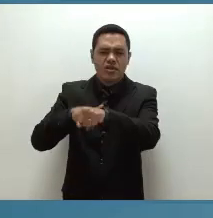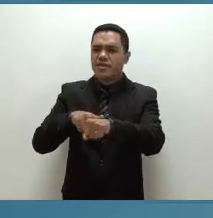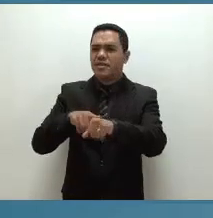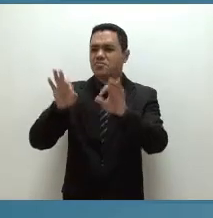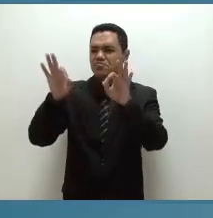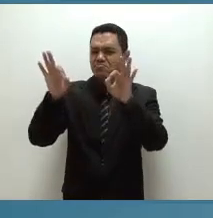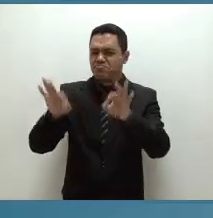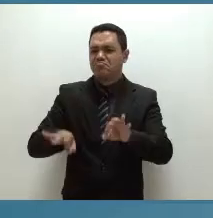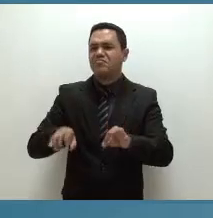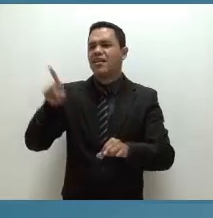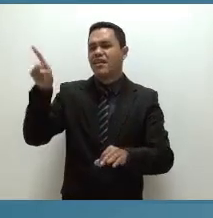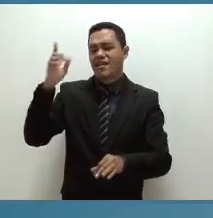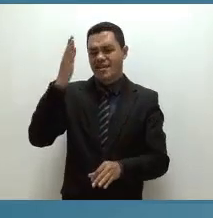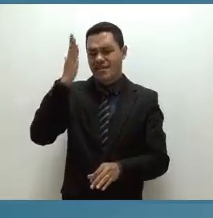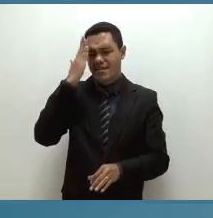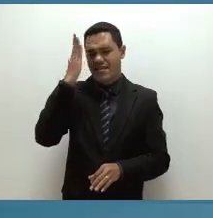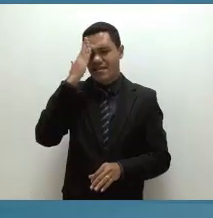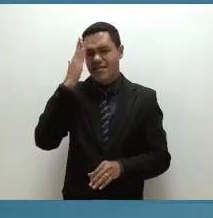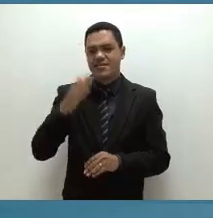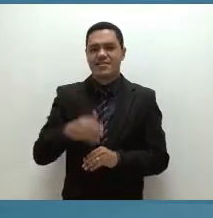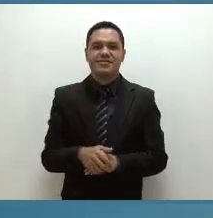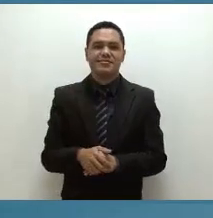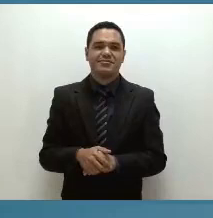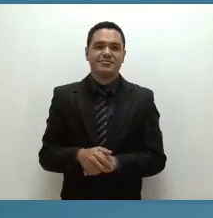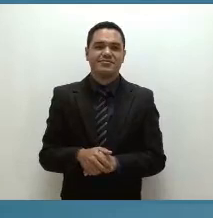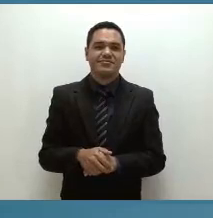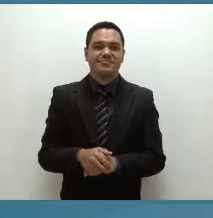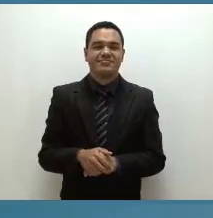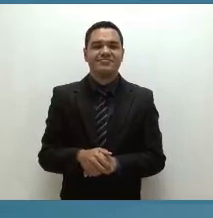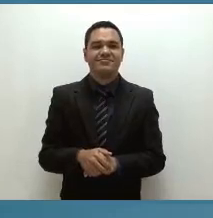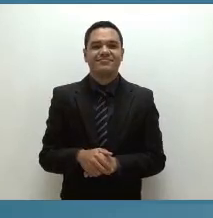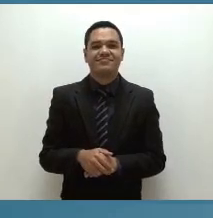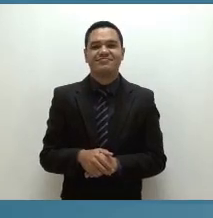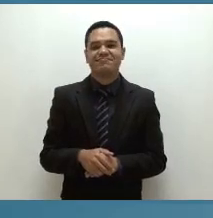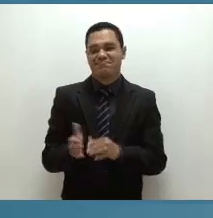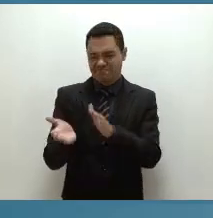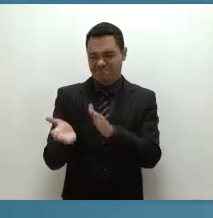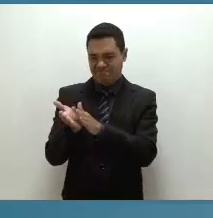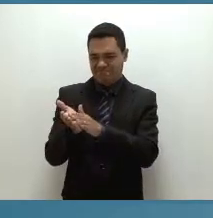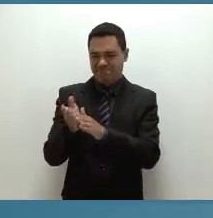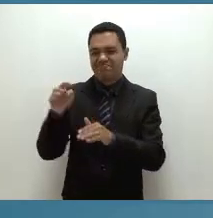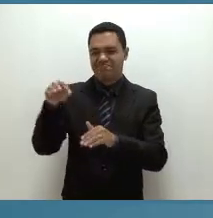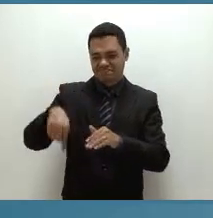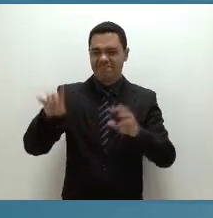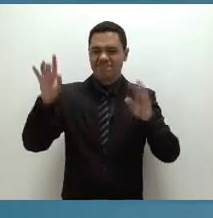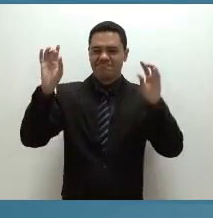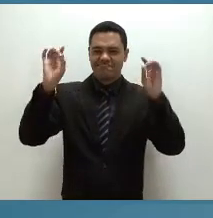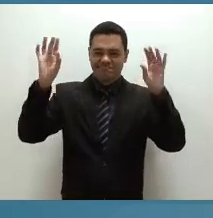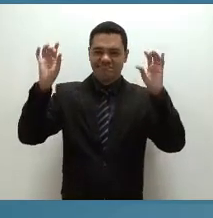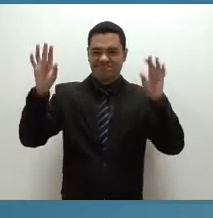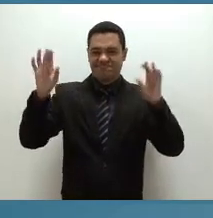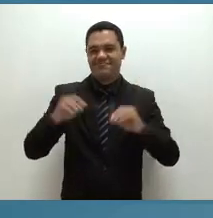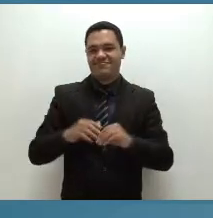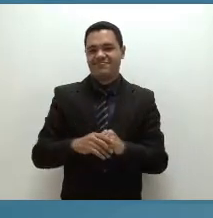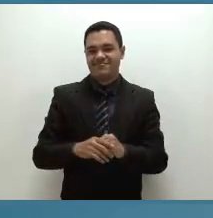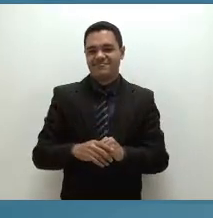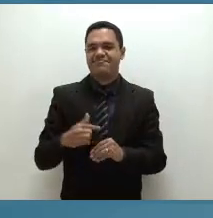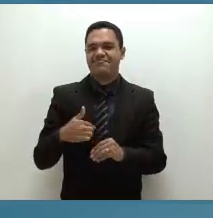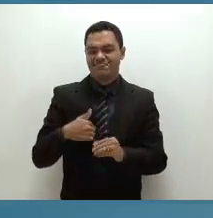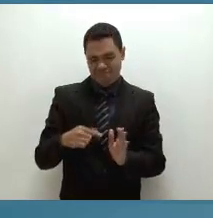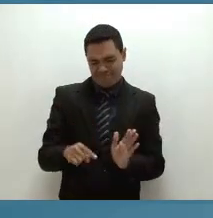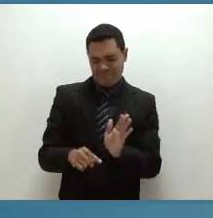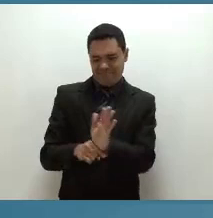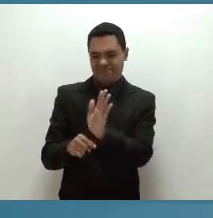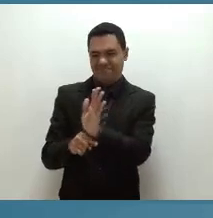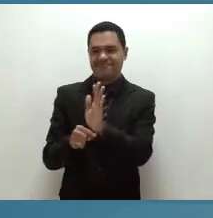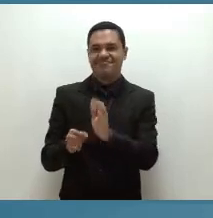bom para nós. Então, parabéns pelo dia de hoje. E conte comigo nesses próximos